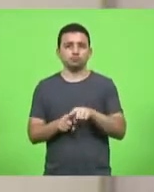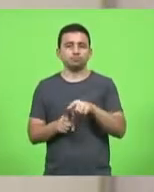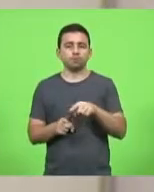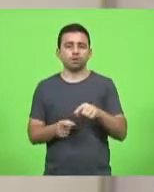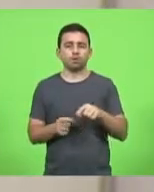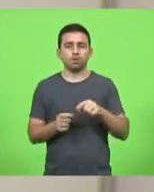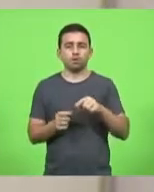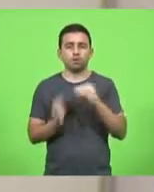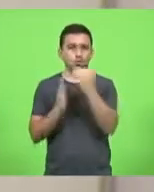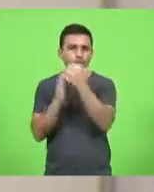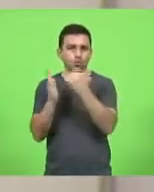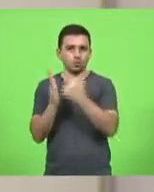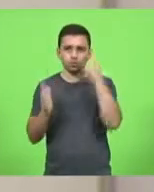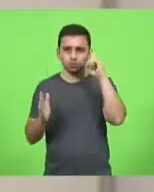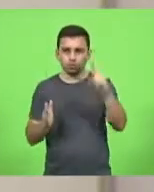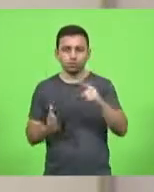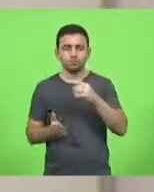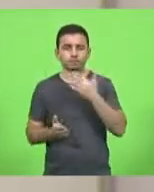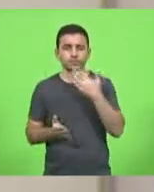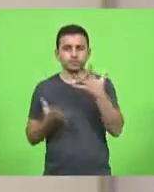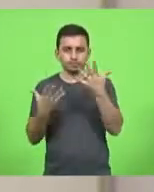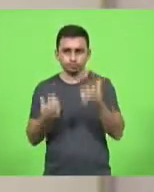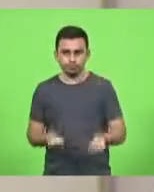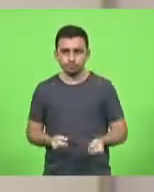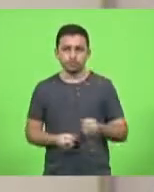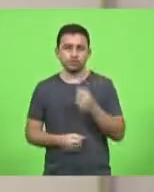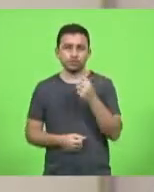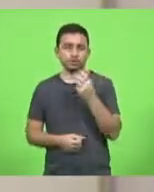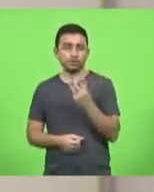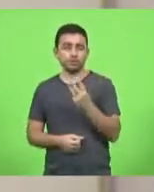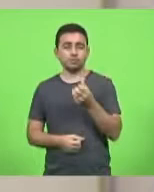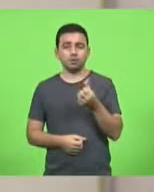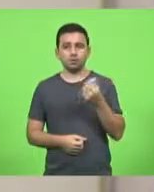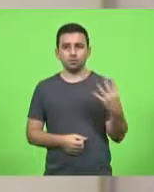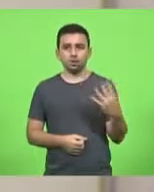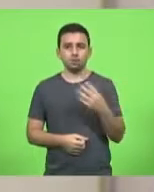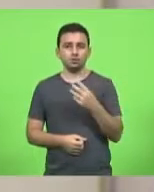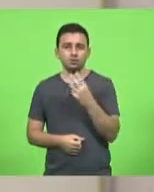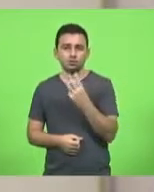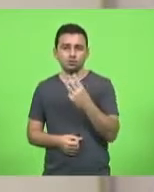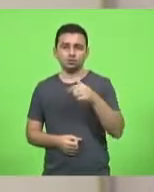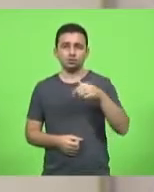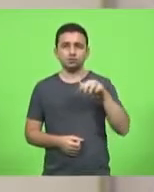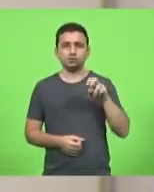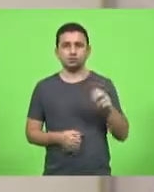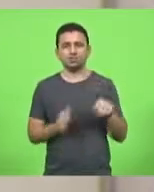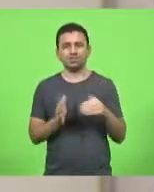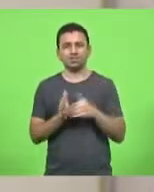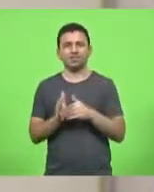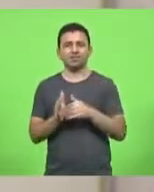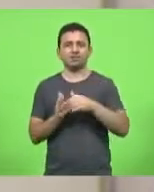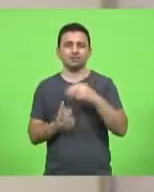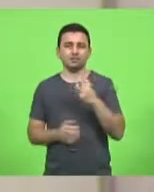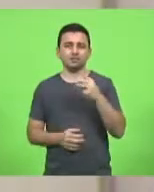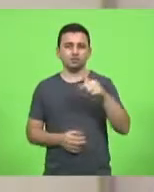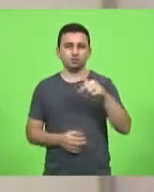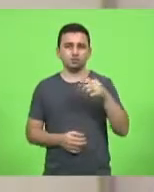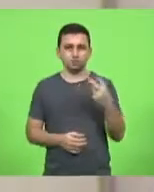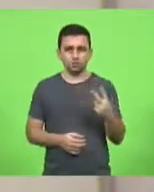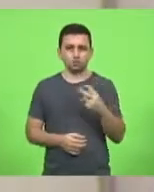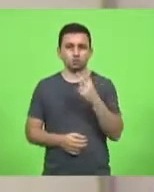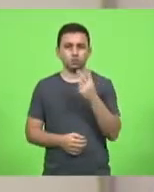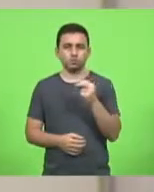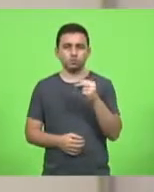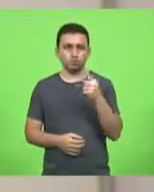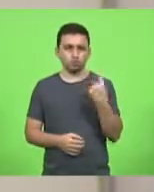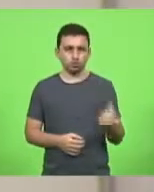requerimentos 364, 365, 372 a 377/2021 e comunicou que